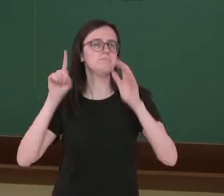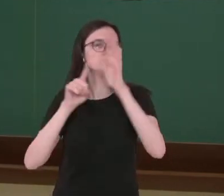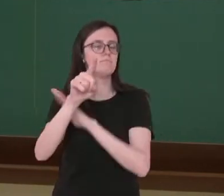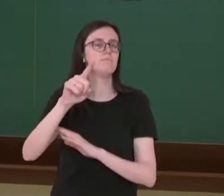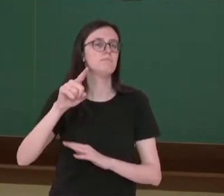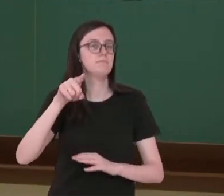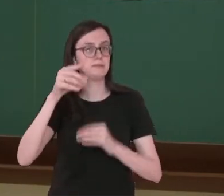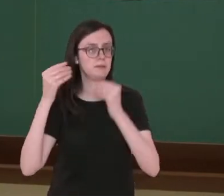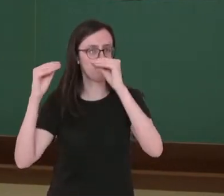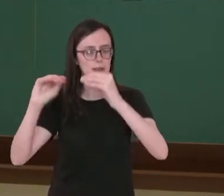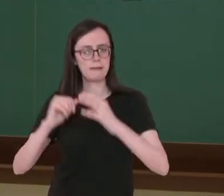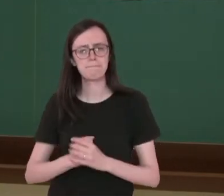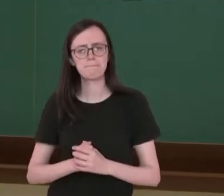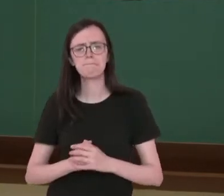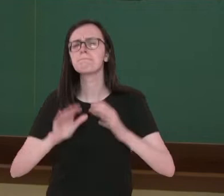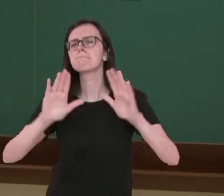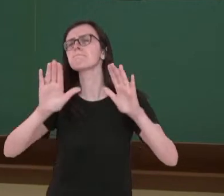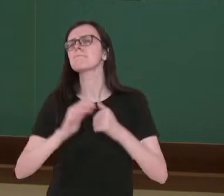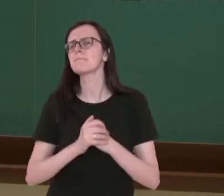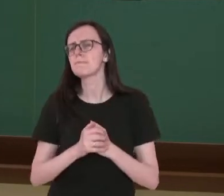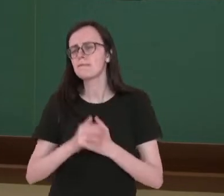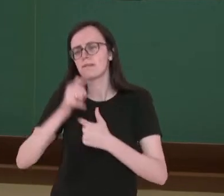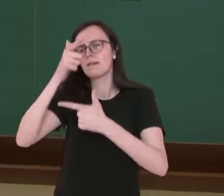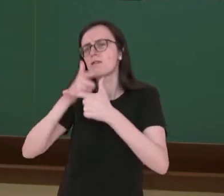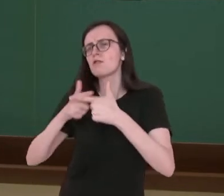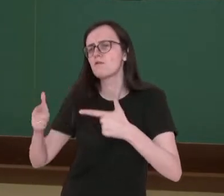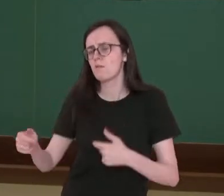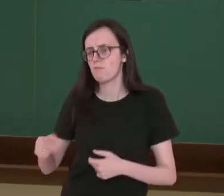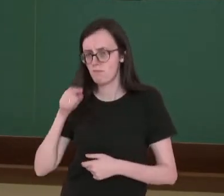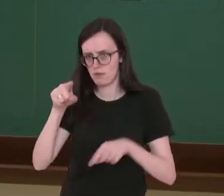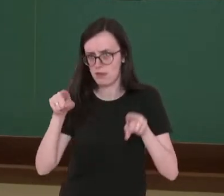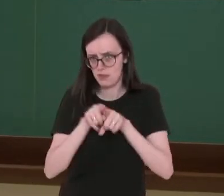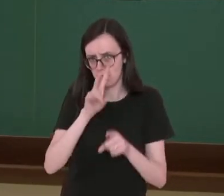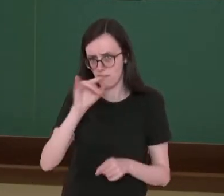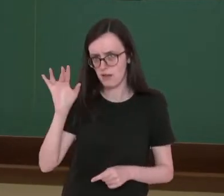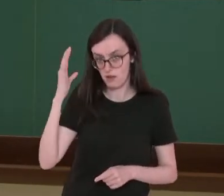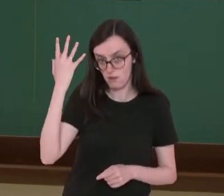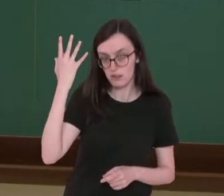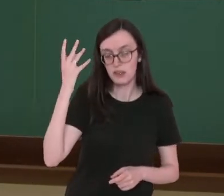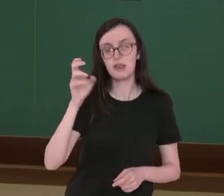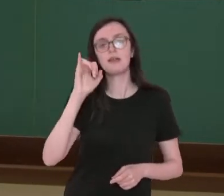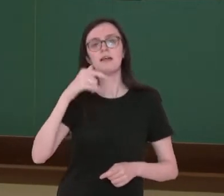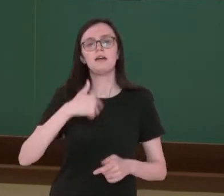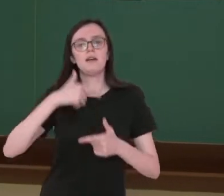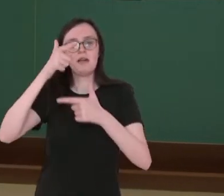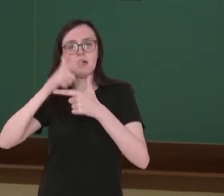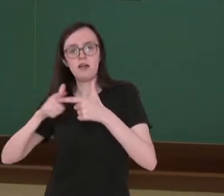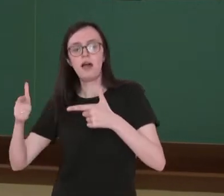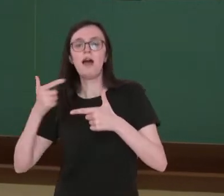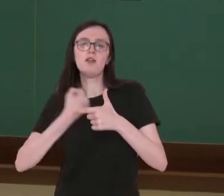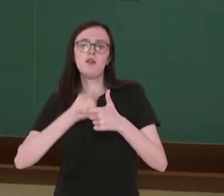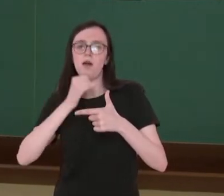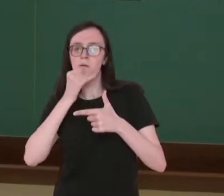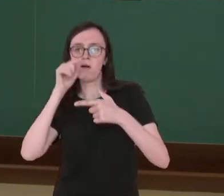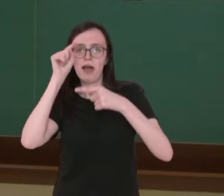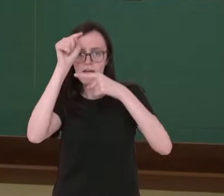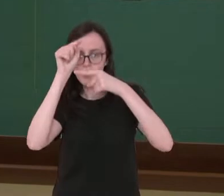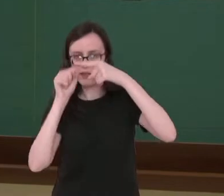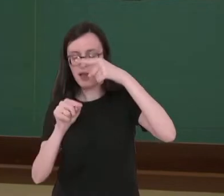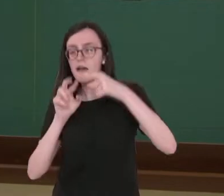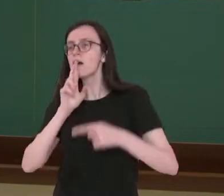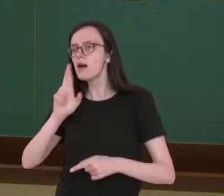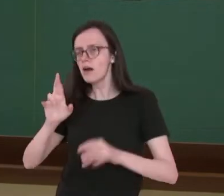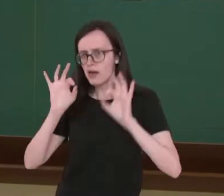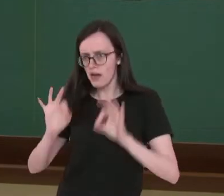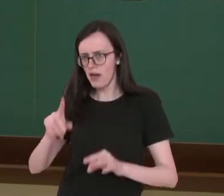sempre coloca. E mais na divisão, isso também vai acontecer? Se eu dividir dois números inteiros, ele vai dar como